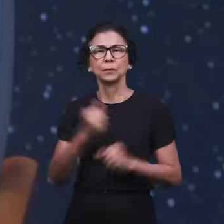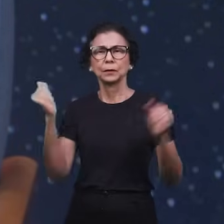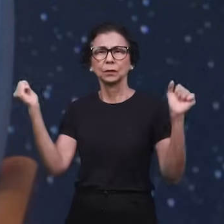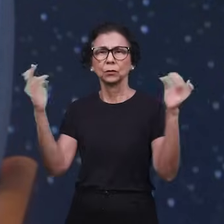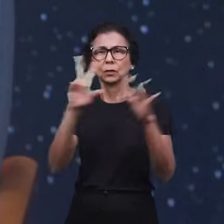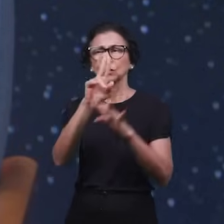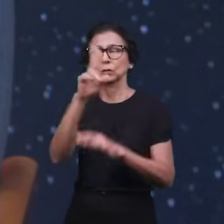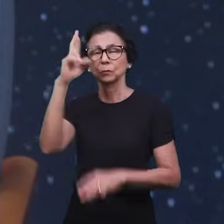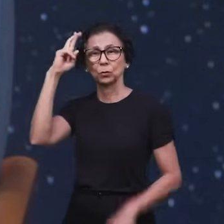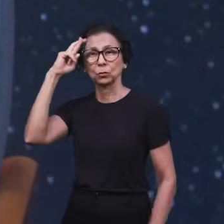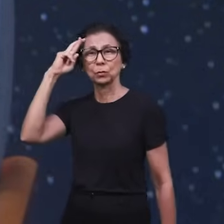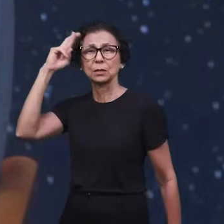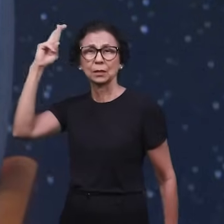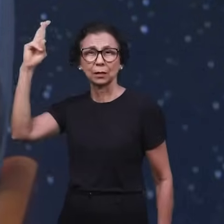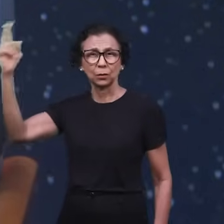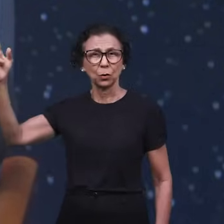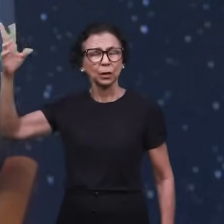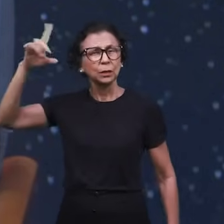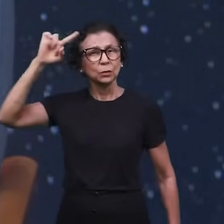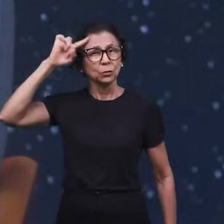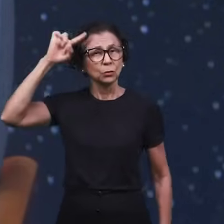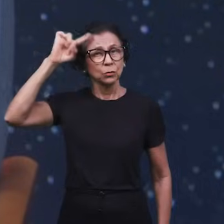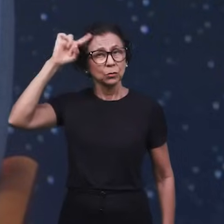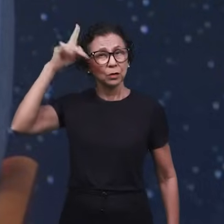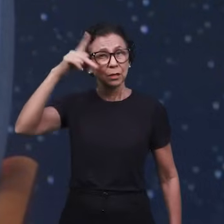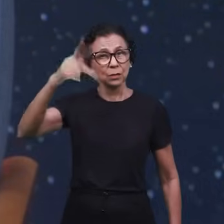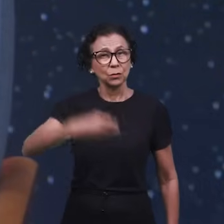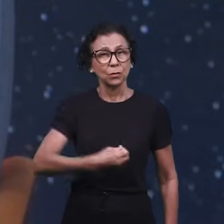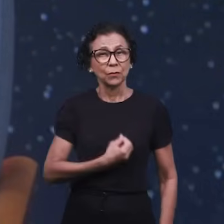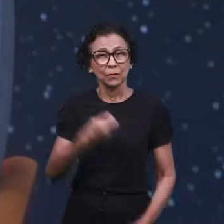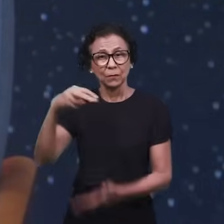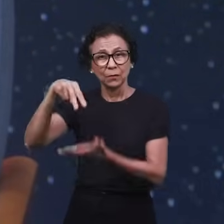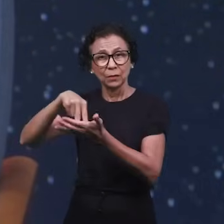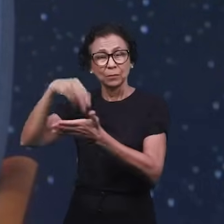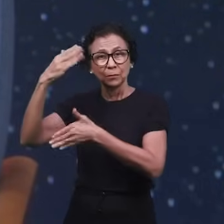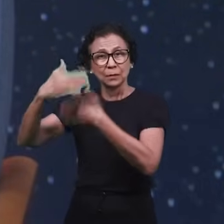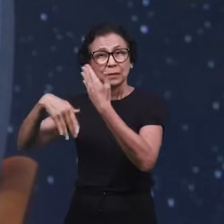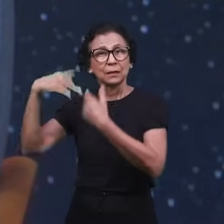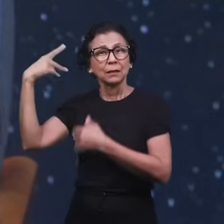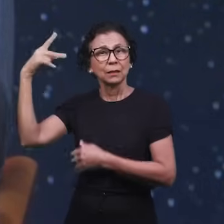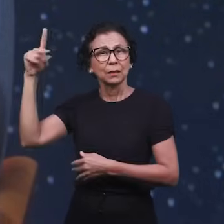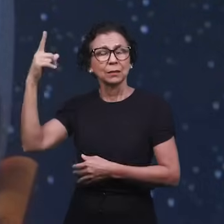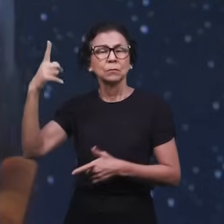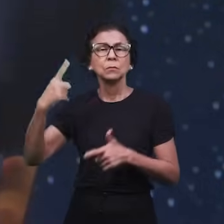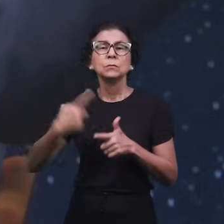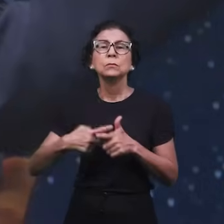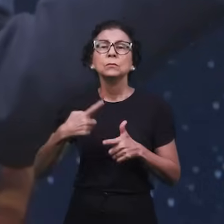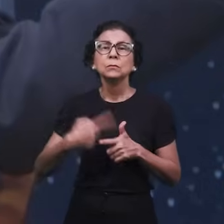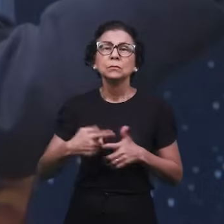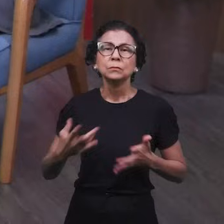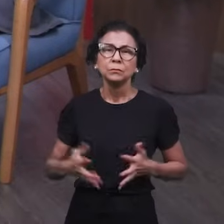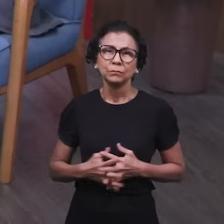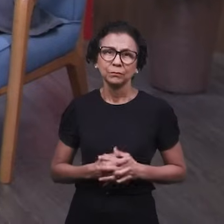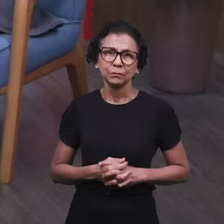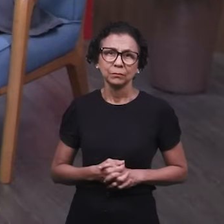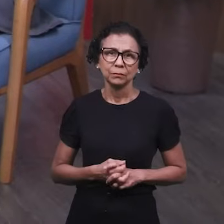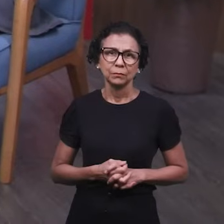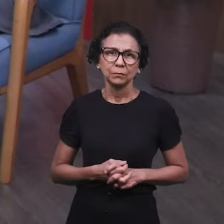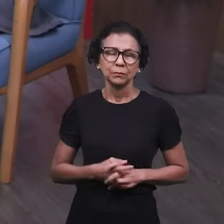Que a cada dia a sua vida esteja aos pés dele. Por quê? Porque nós temos visto, está aqui no